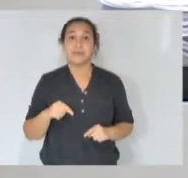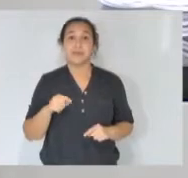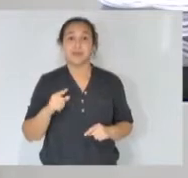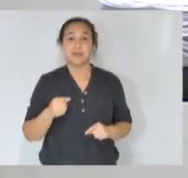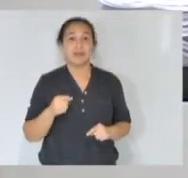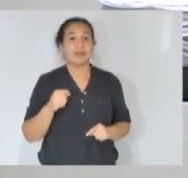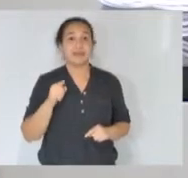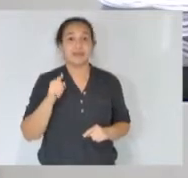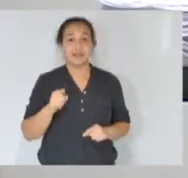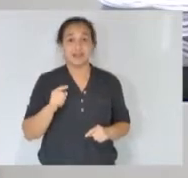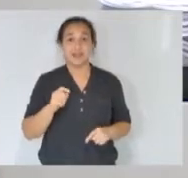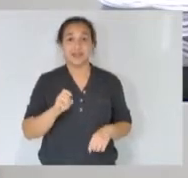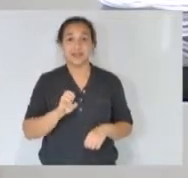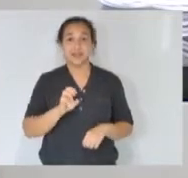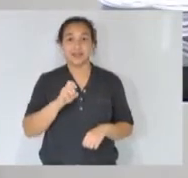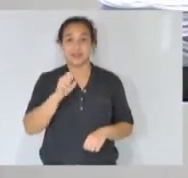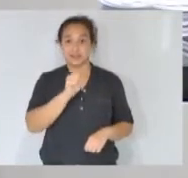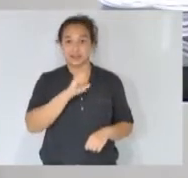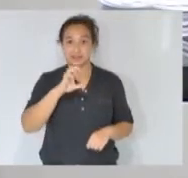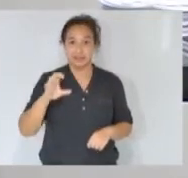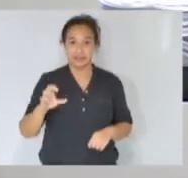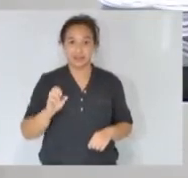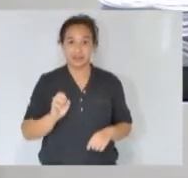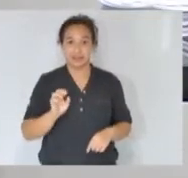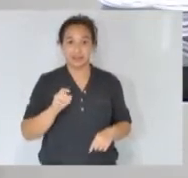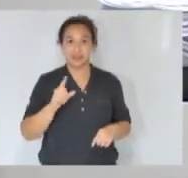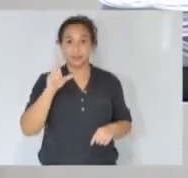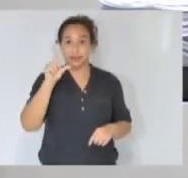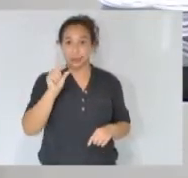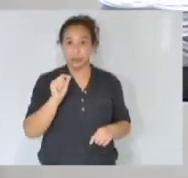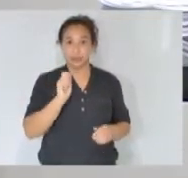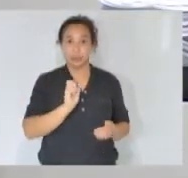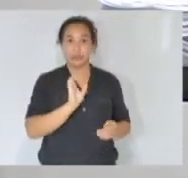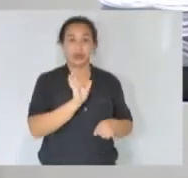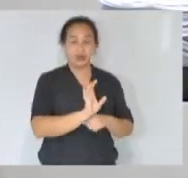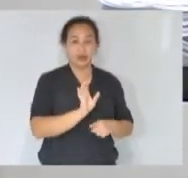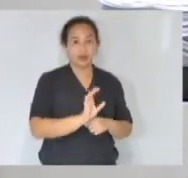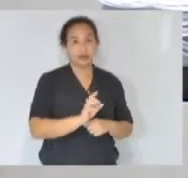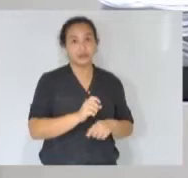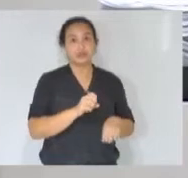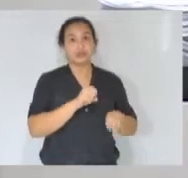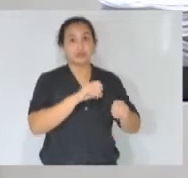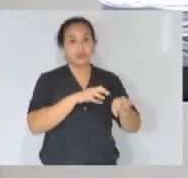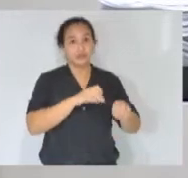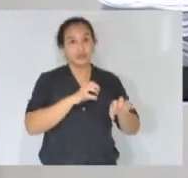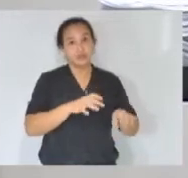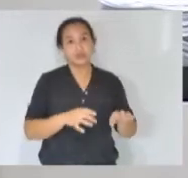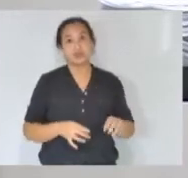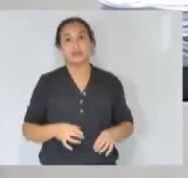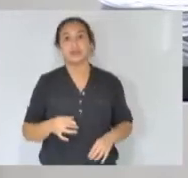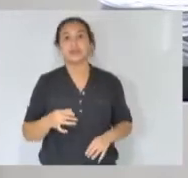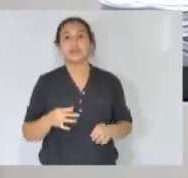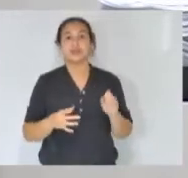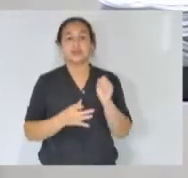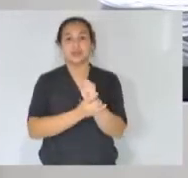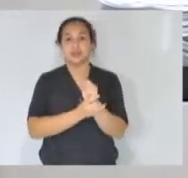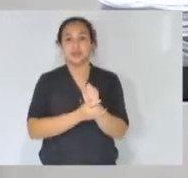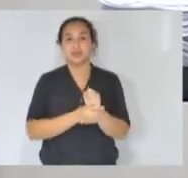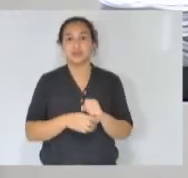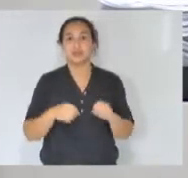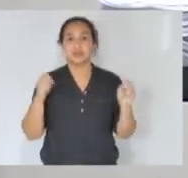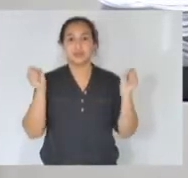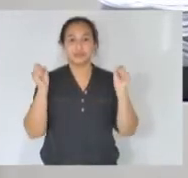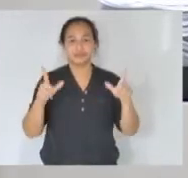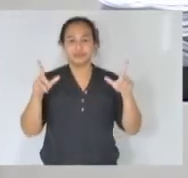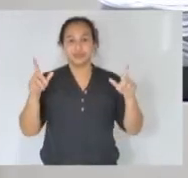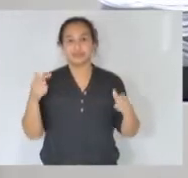Estado invista menos em saúde, menos em educação, menos em segurança. Não tem mágica. Nós temos uma